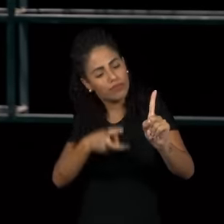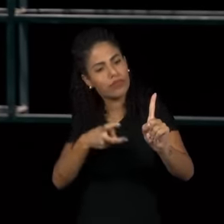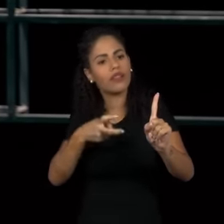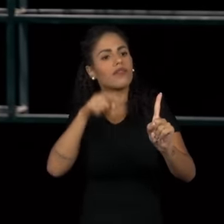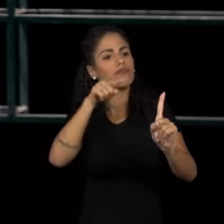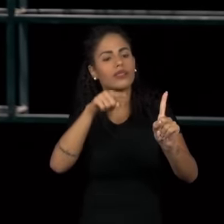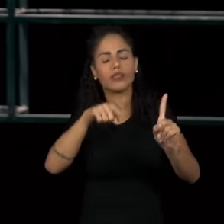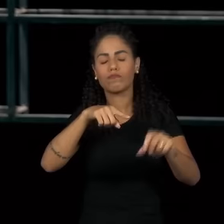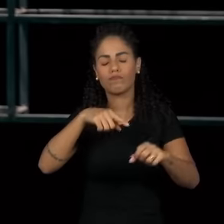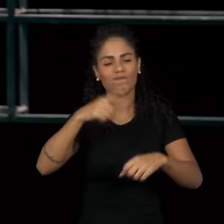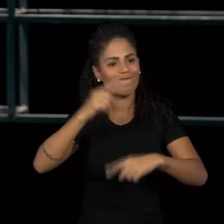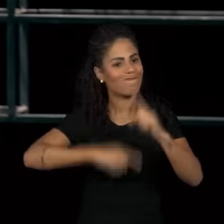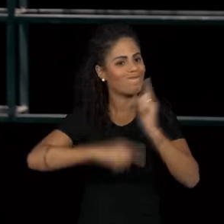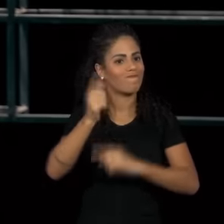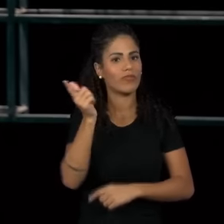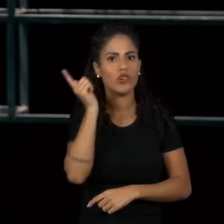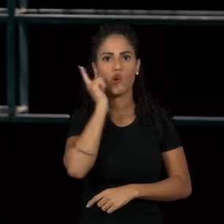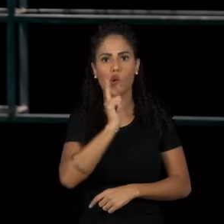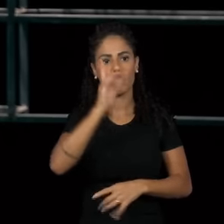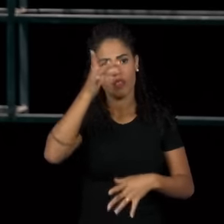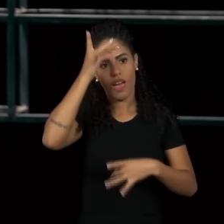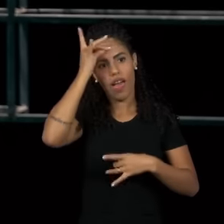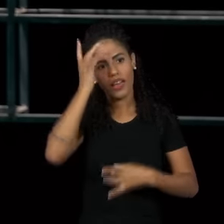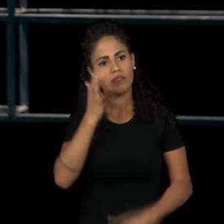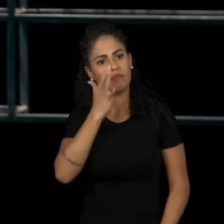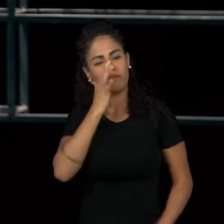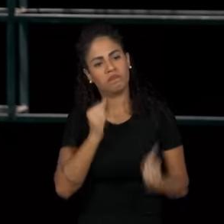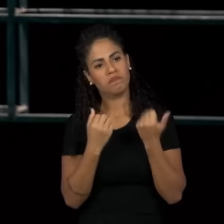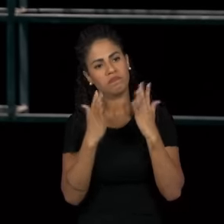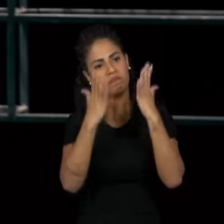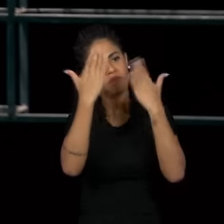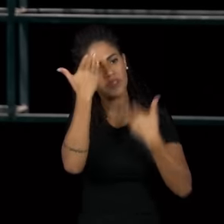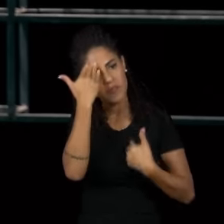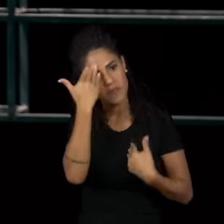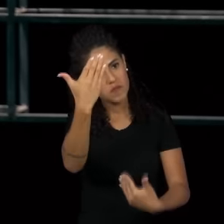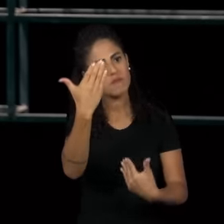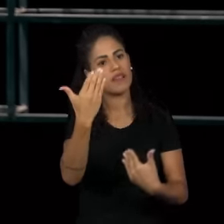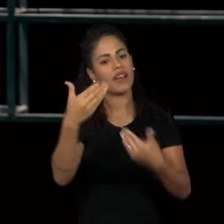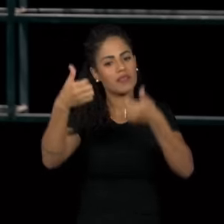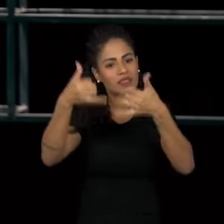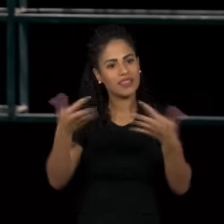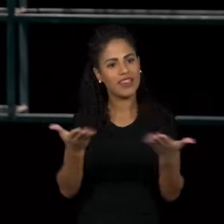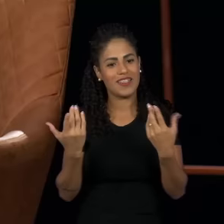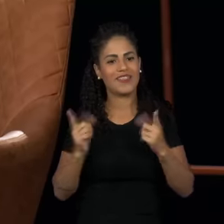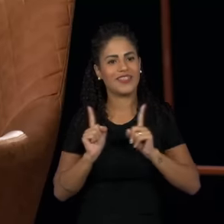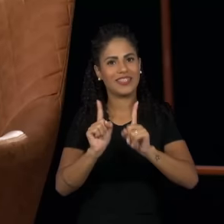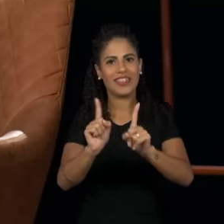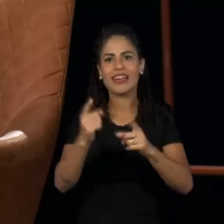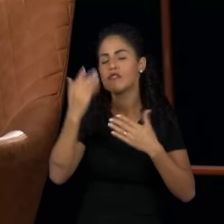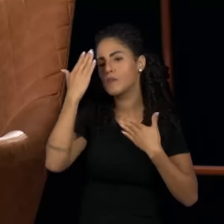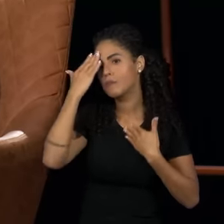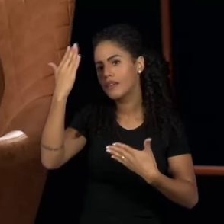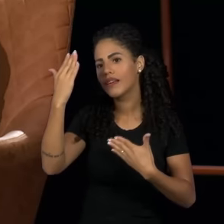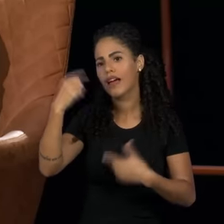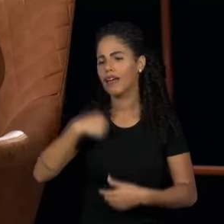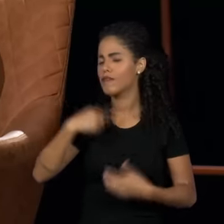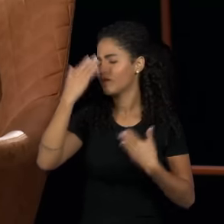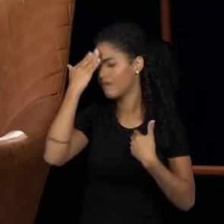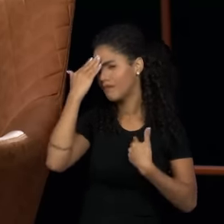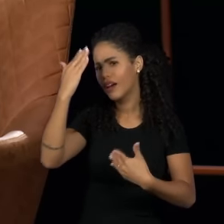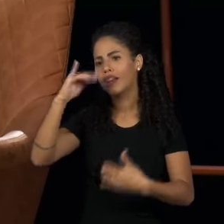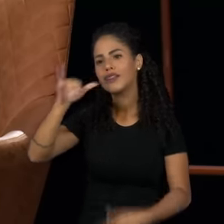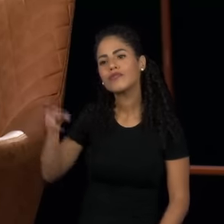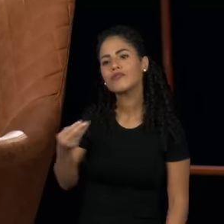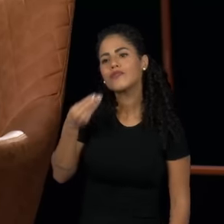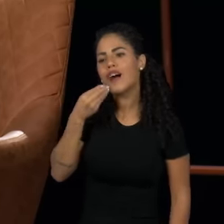poucos segundos. Assim. Então, é admirável de ver. Obrigada por dividir tudo isso com a gente. Muito obrigada. Quem tem que agradecer sou eu.